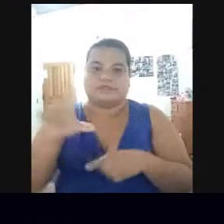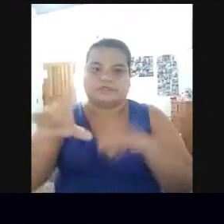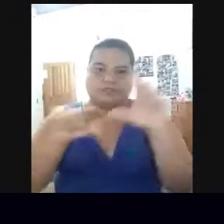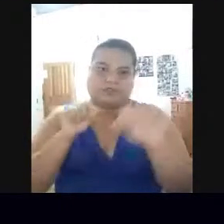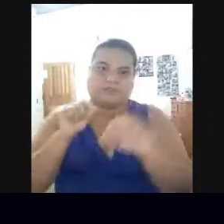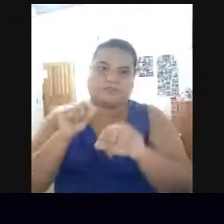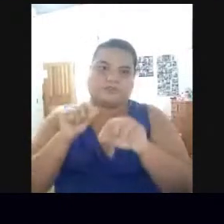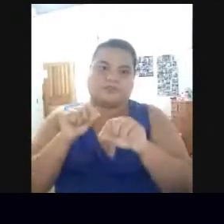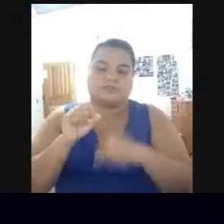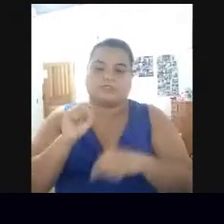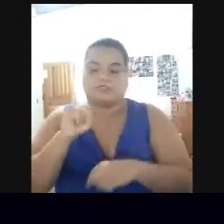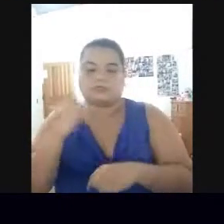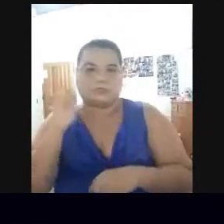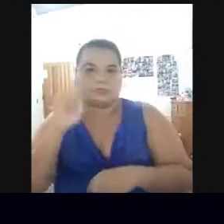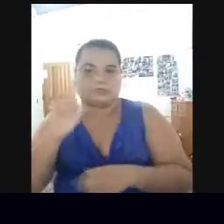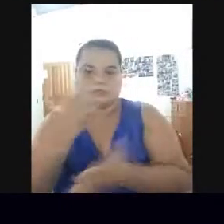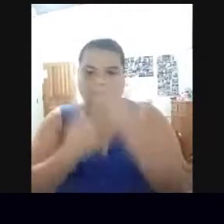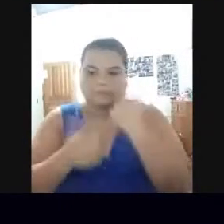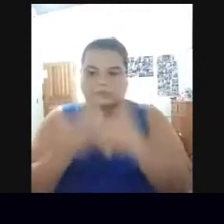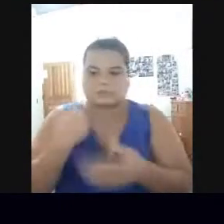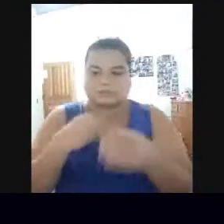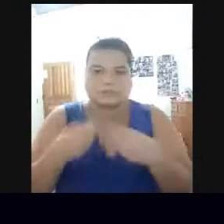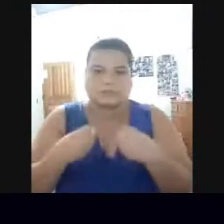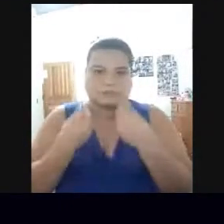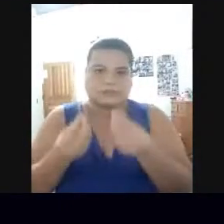conseguir alcançar pela dieta.